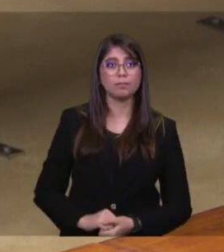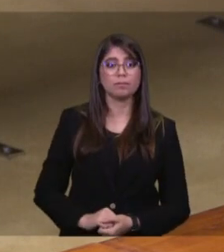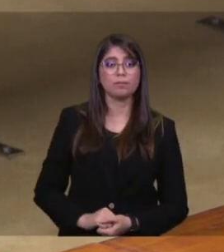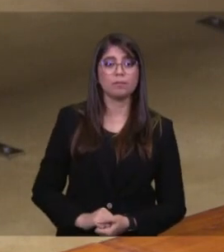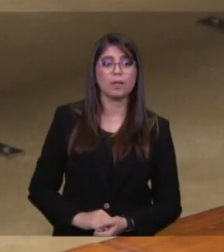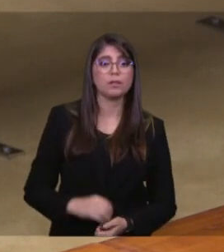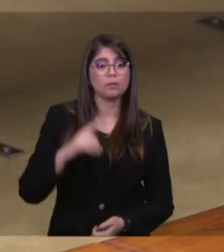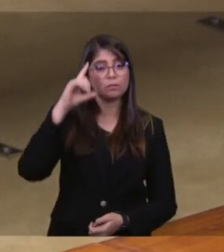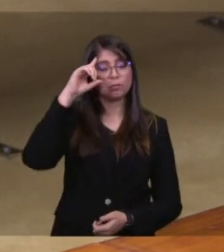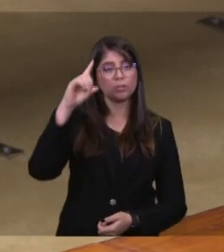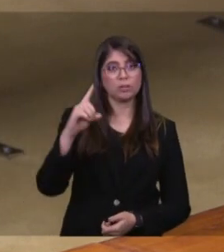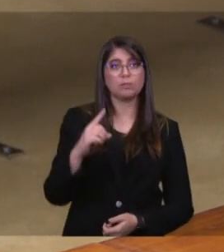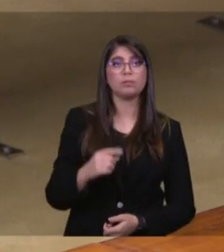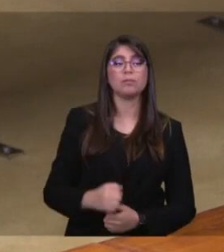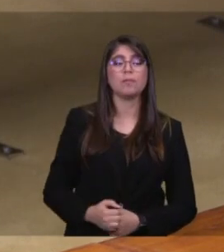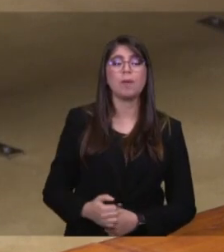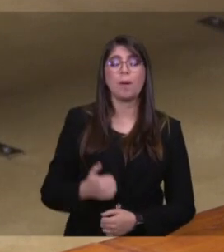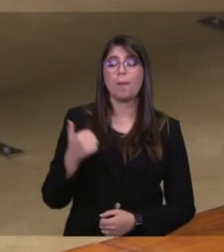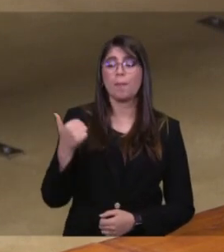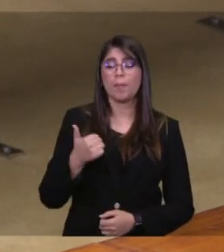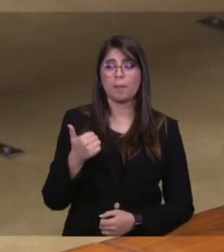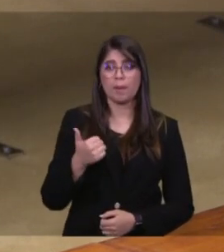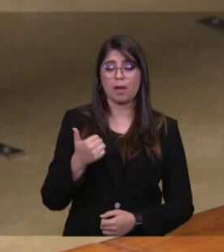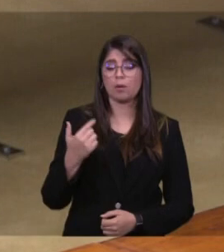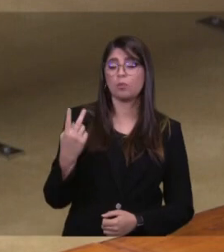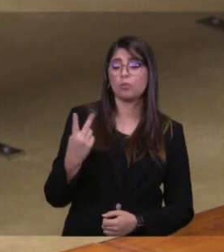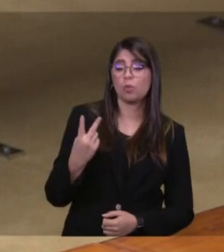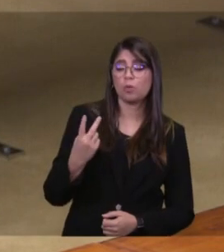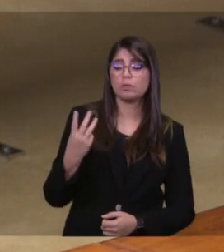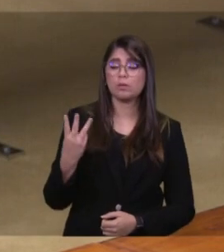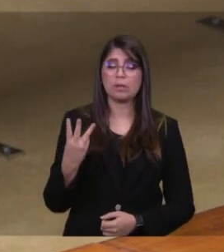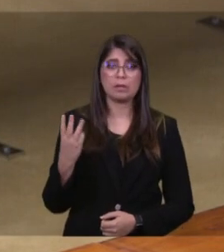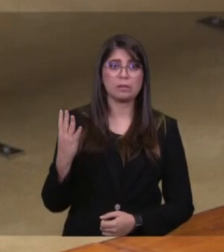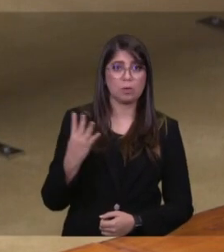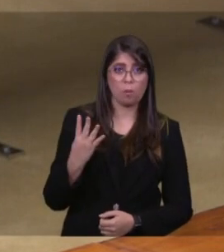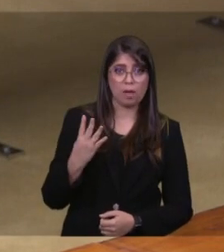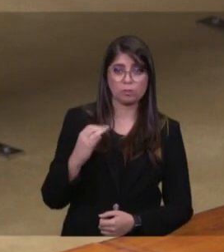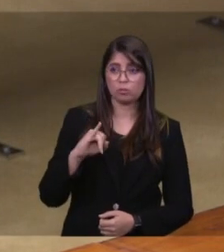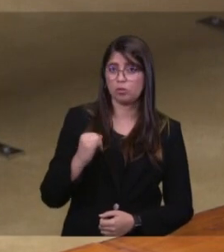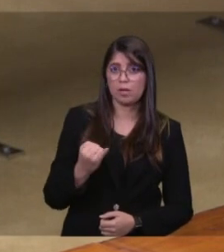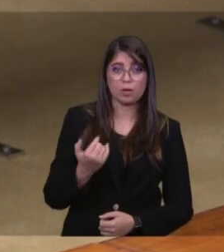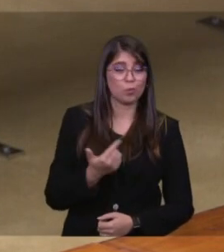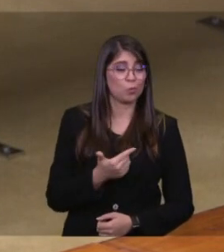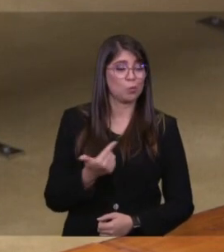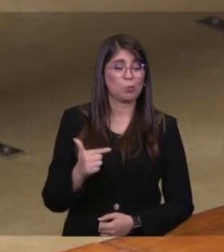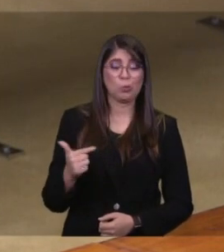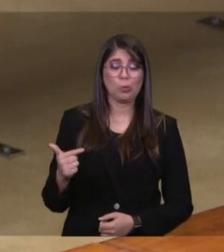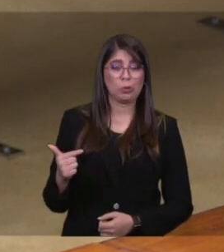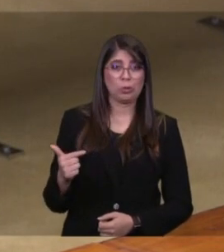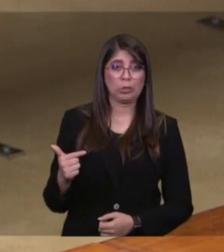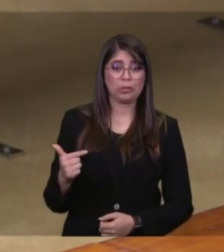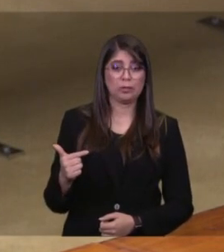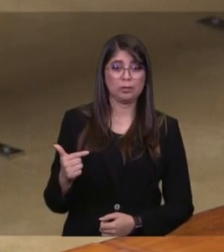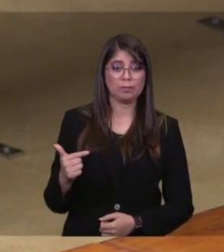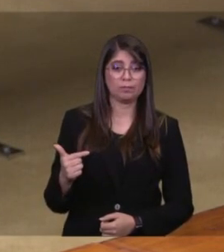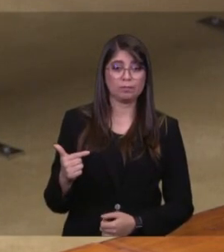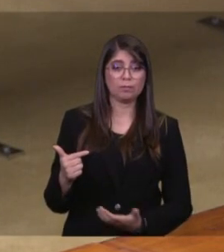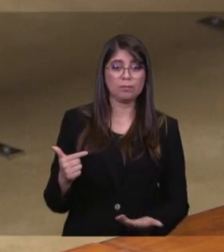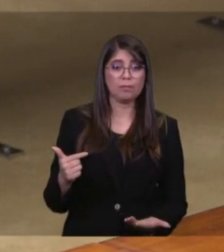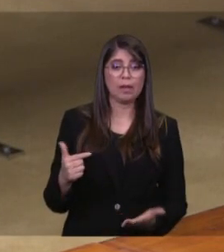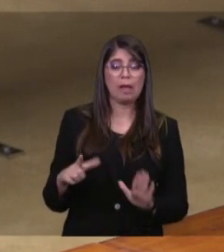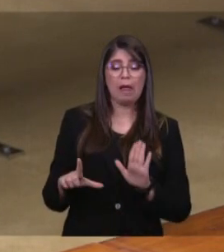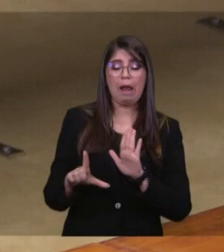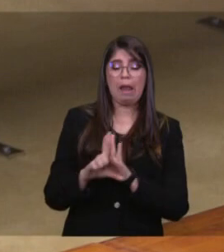Dia 1º, 2, 3 e 4 de janeiro, não tínhamos no ordenamento jurídico nenhum lastro para as